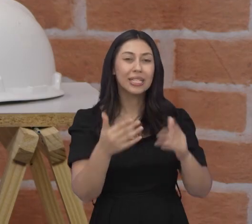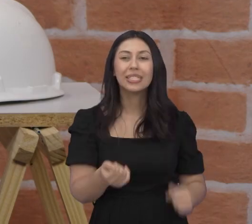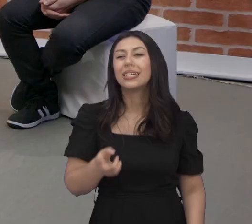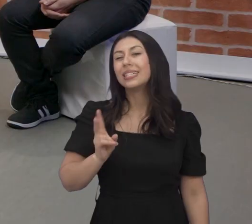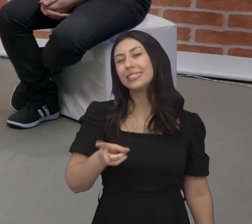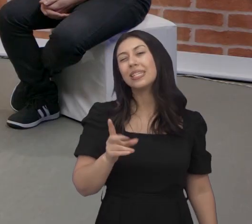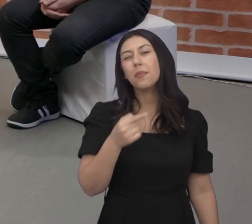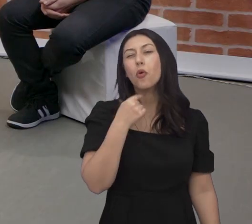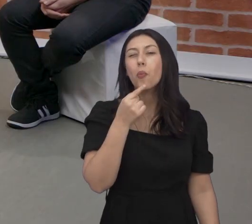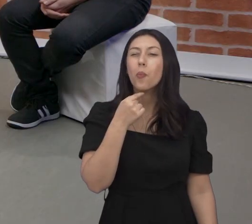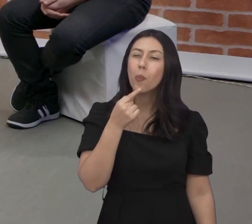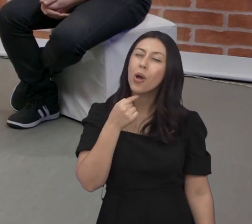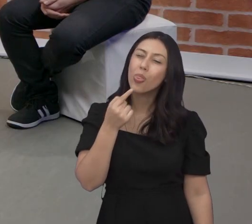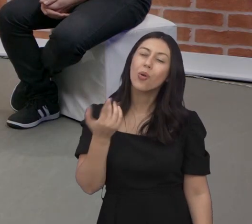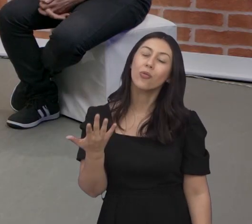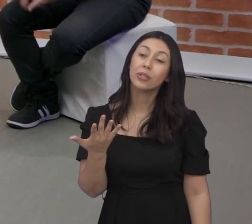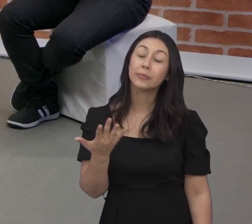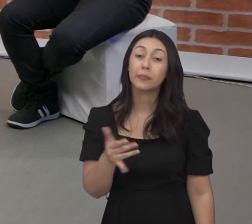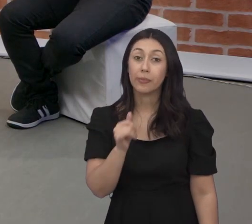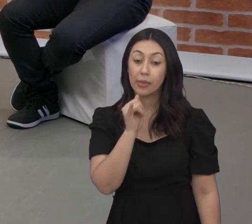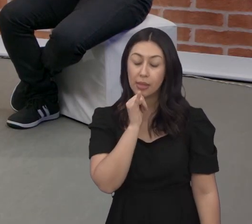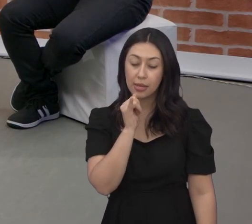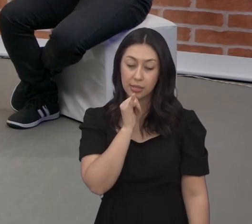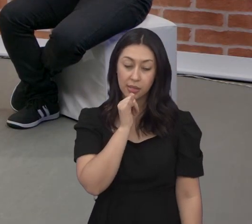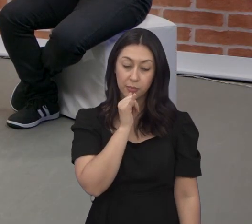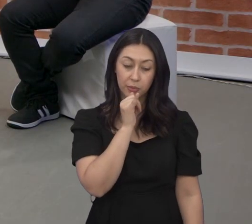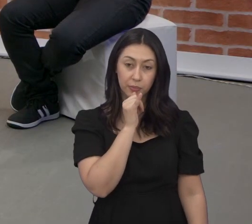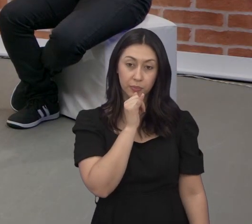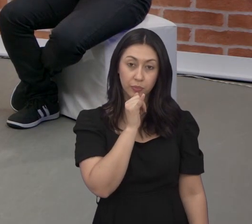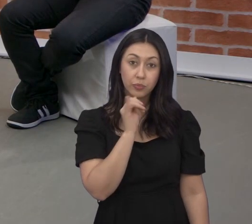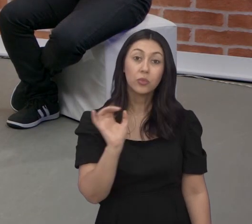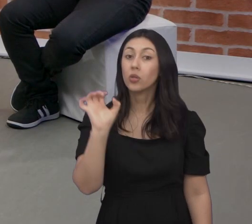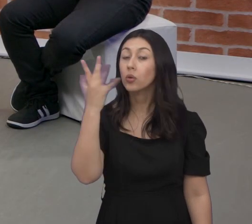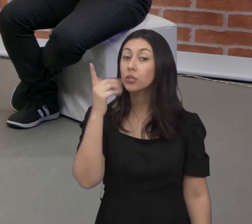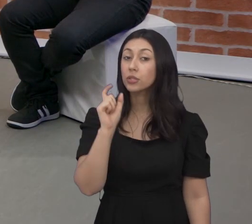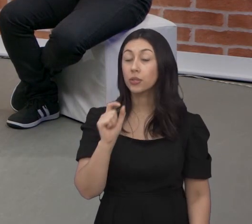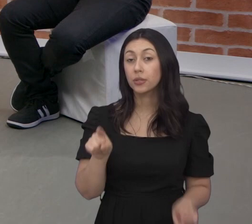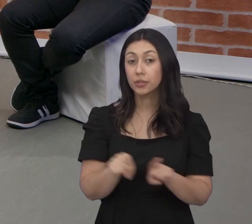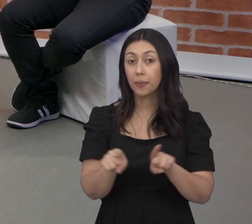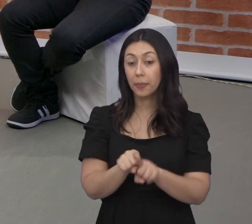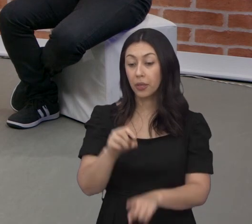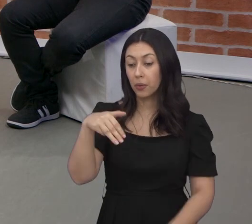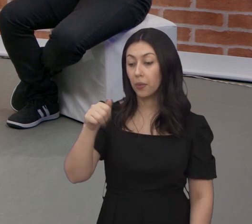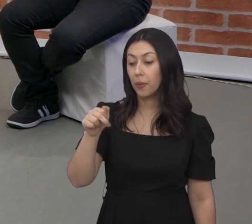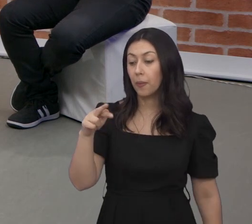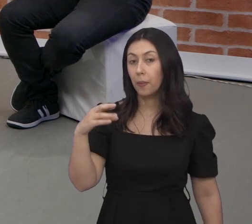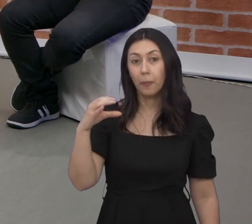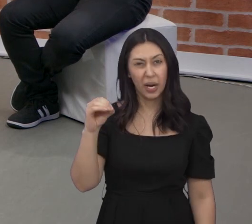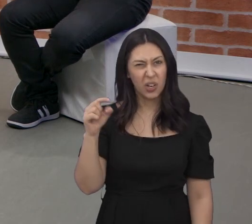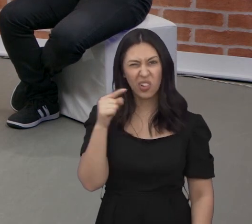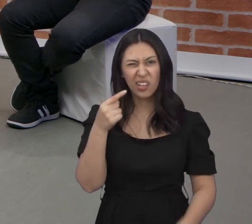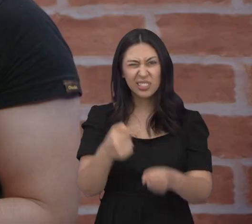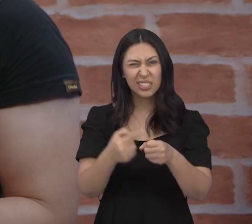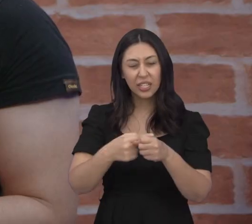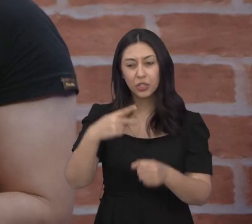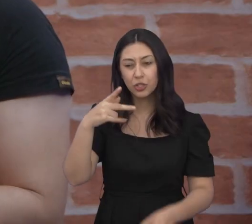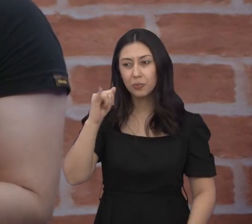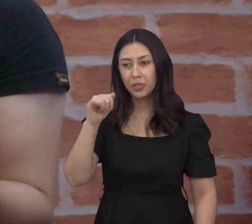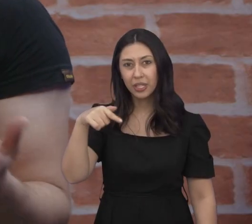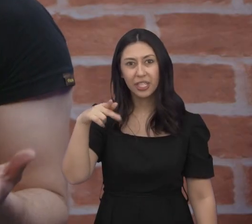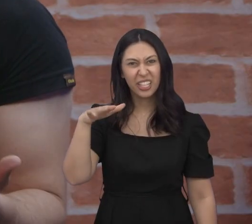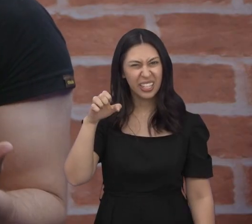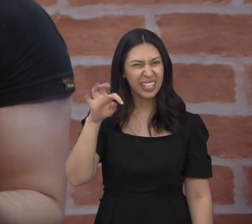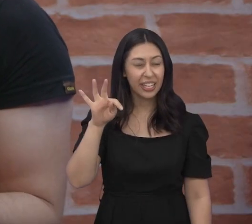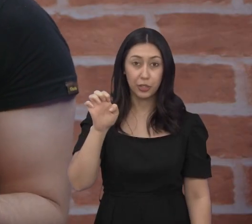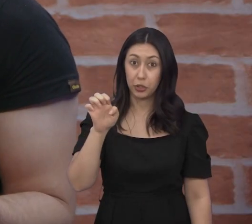Sempre cabe alguma dúvida ali, alguma... Sim. Por exemplo, né, um caso de grande repercussão, o caso do escoteiro Marco Aurélio em Piquete. Isso aí é impressionante. Até